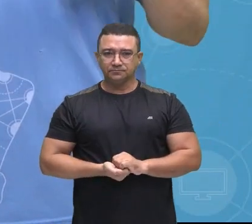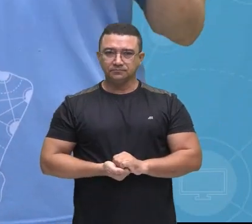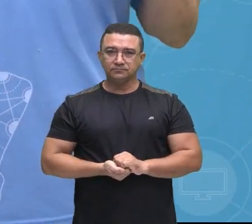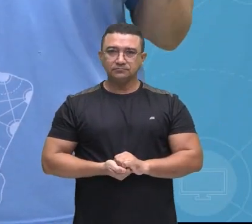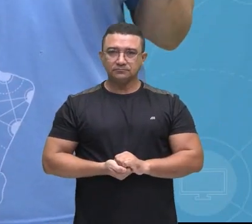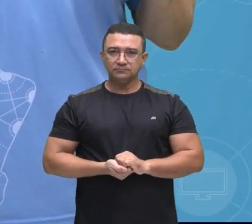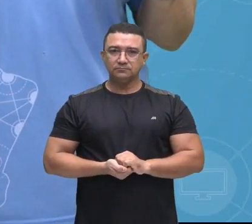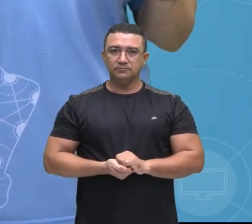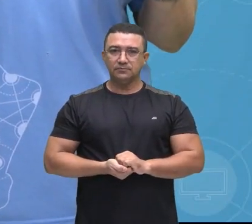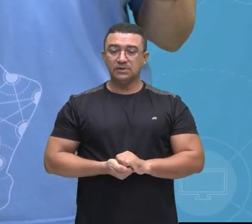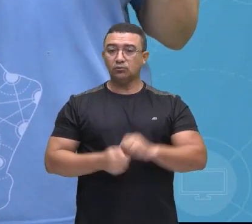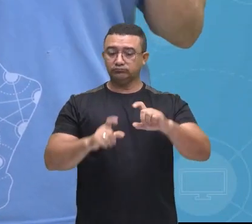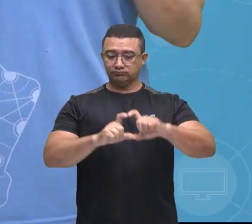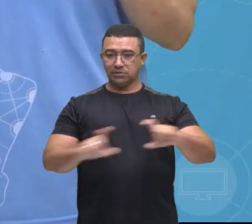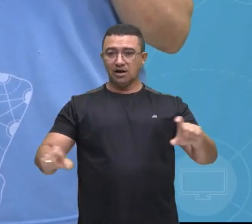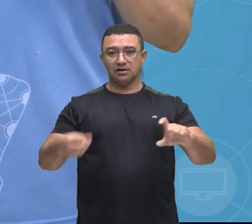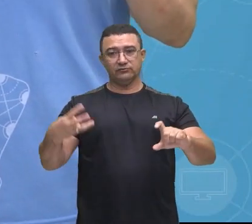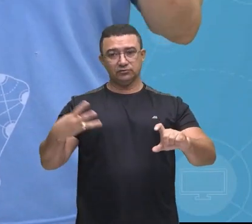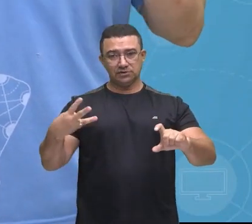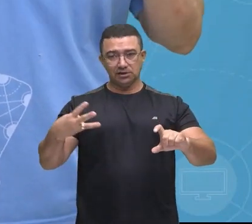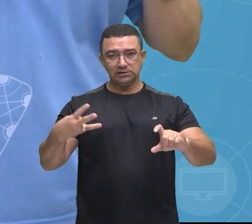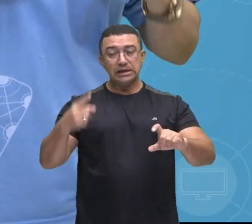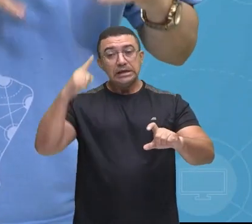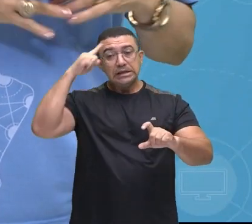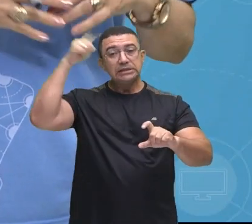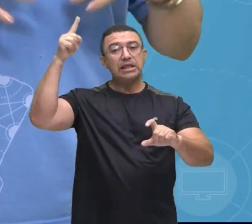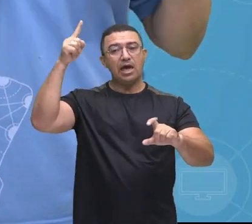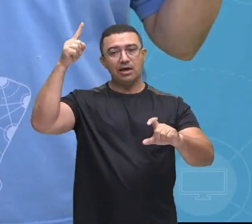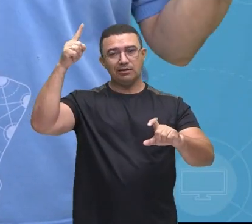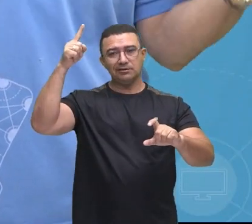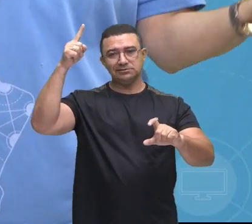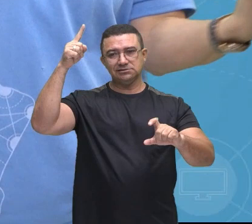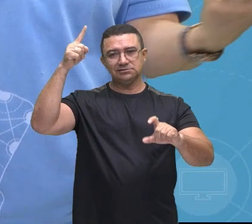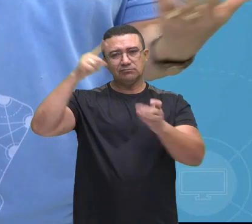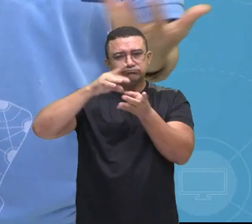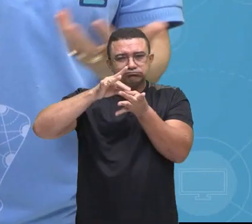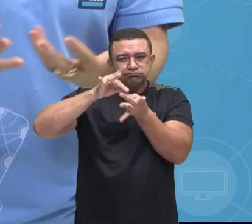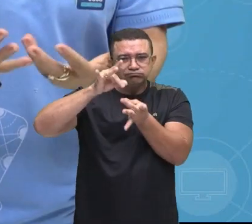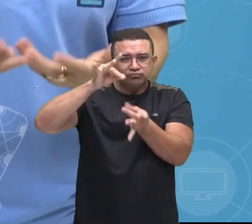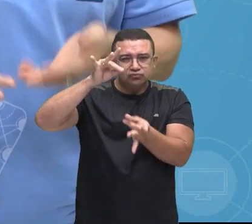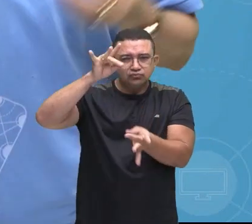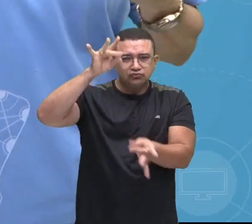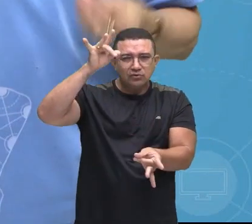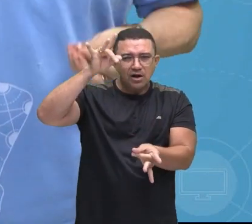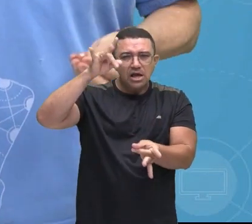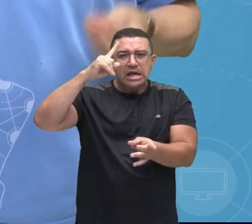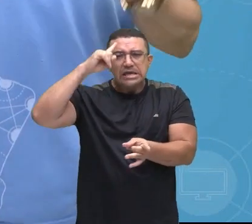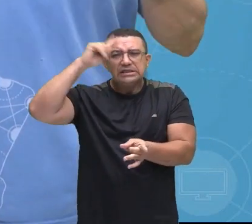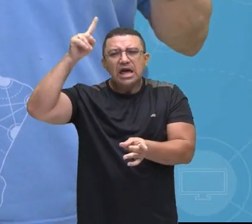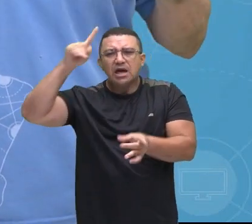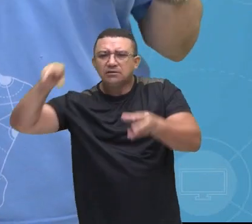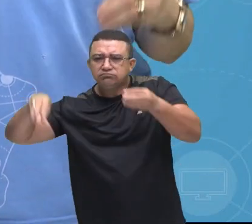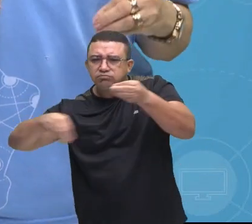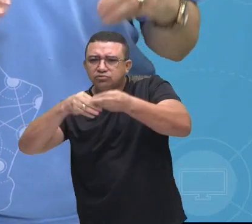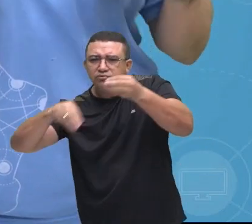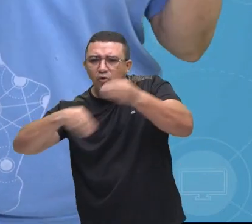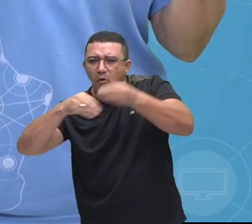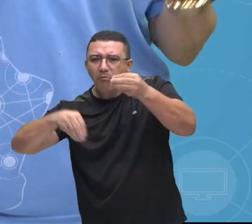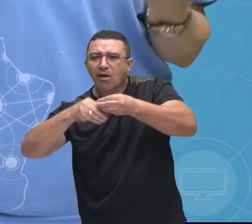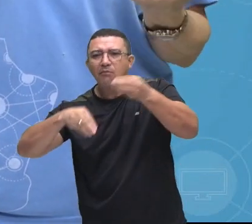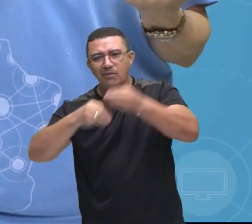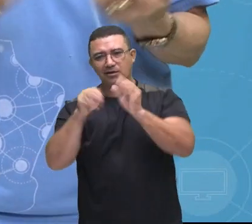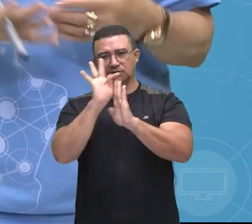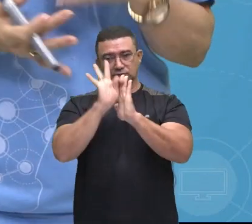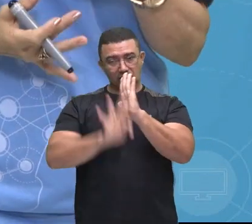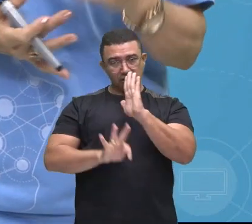Então, já no terceiro parágrafo, as ideias secundárias, as ideias acessórias, né, que complementam